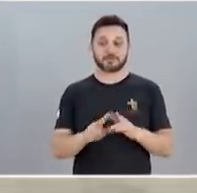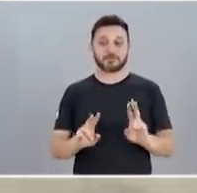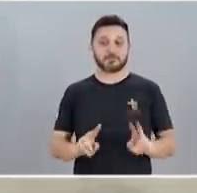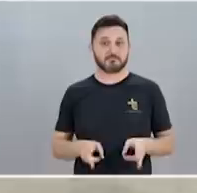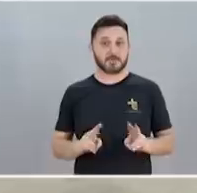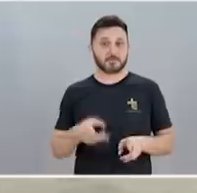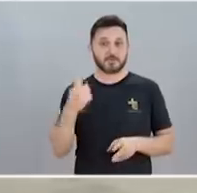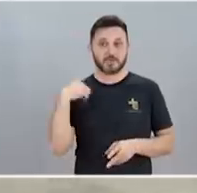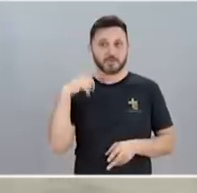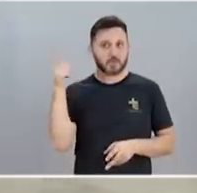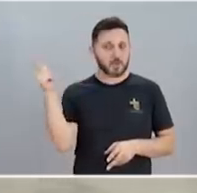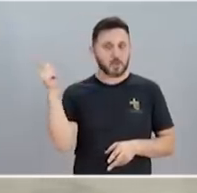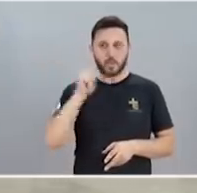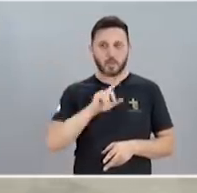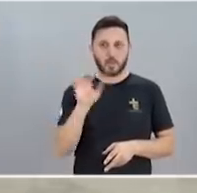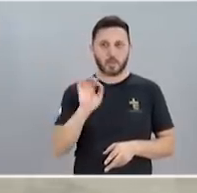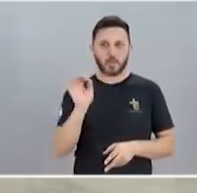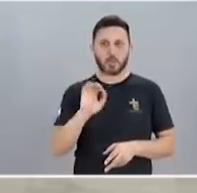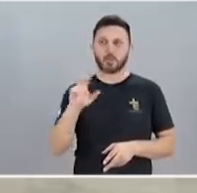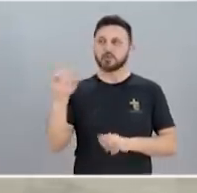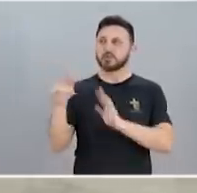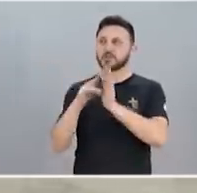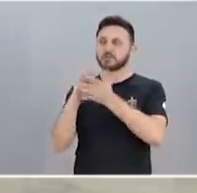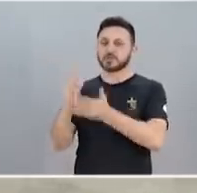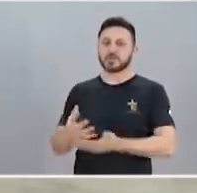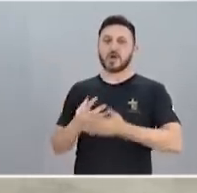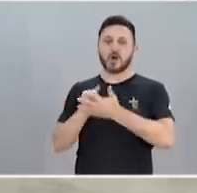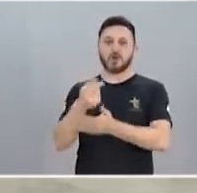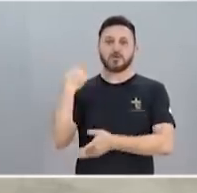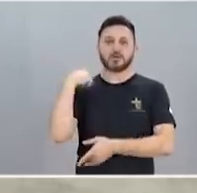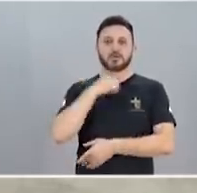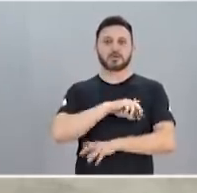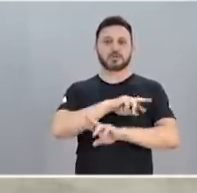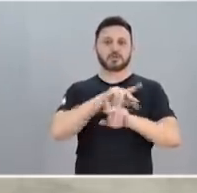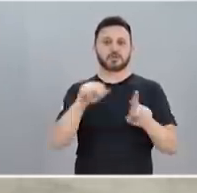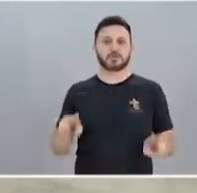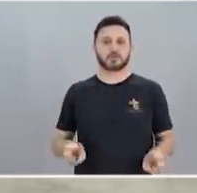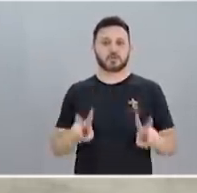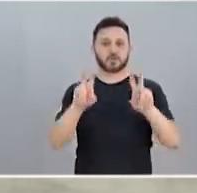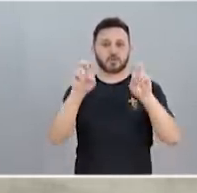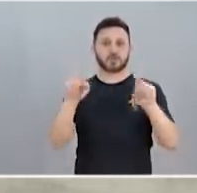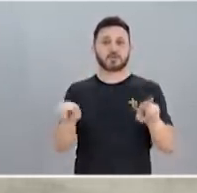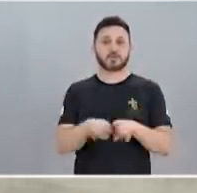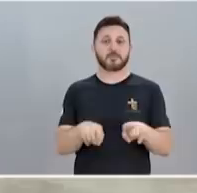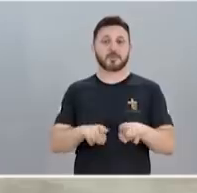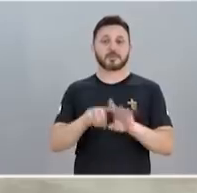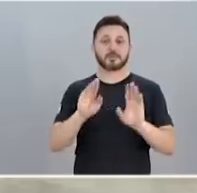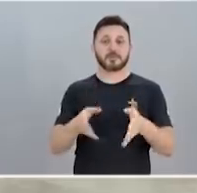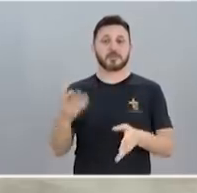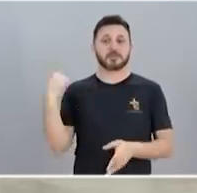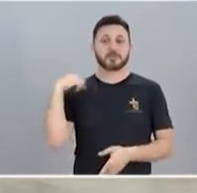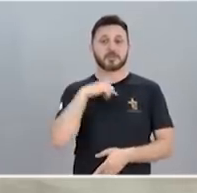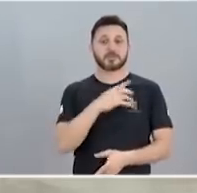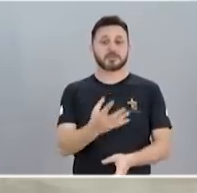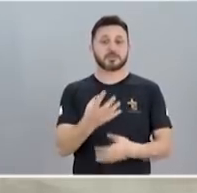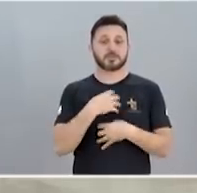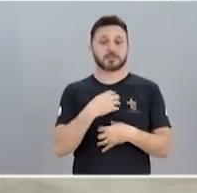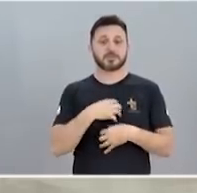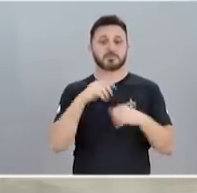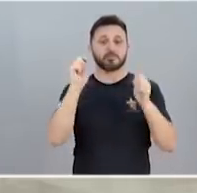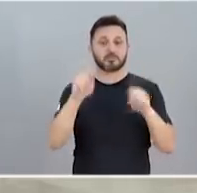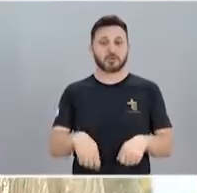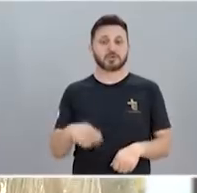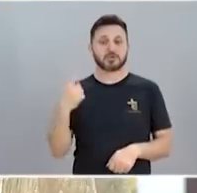mesmo não merecendo, Ele nos salva em tantas situações, e já sentimos, se não deveríamos